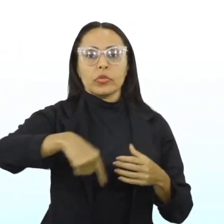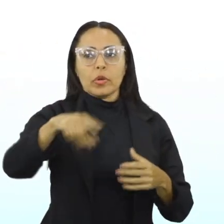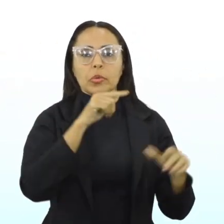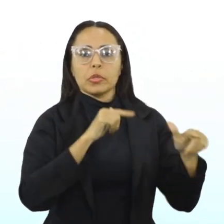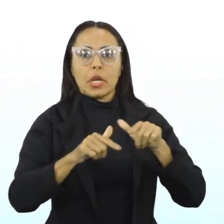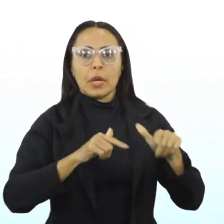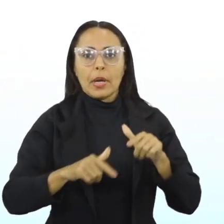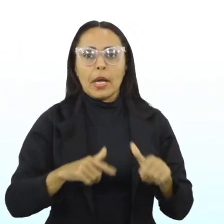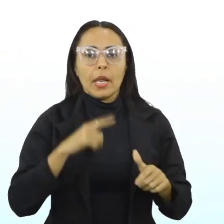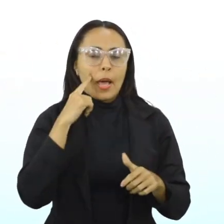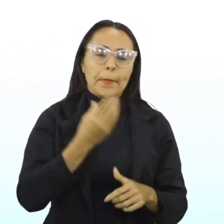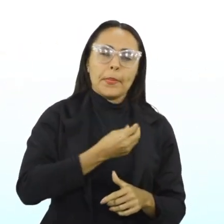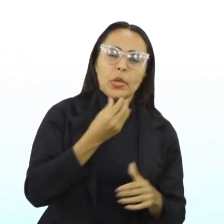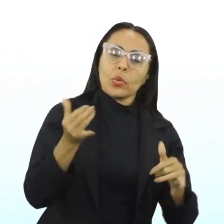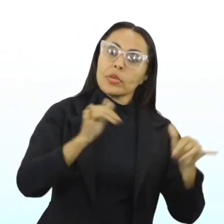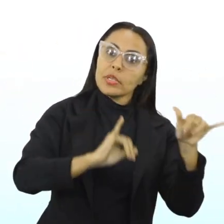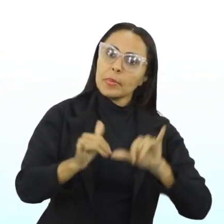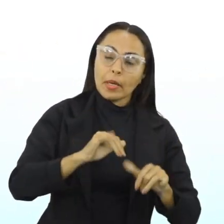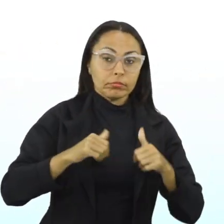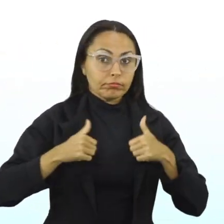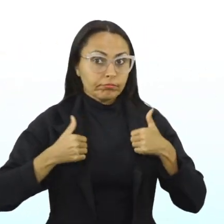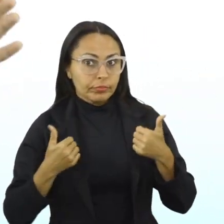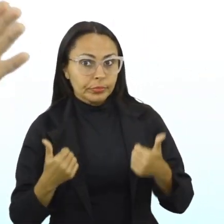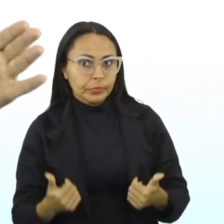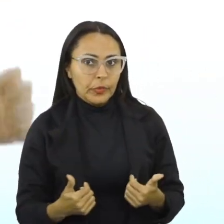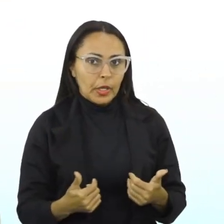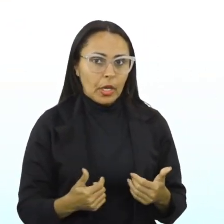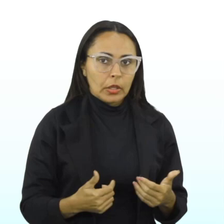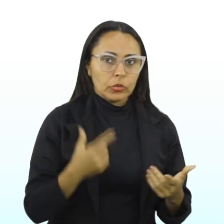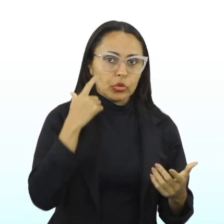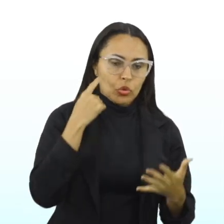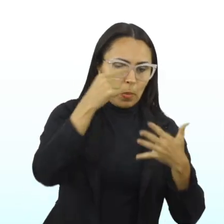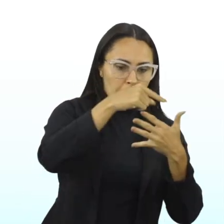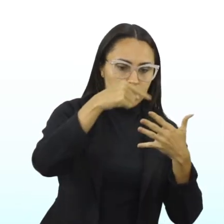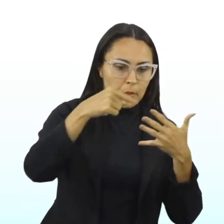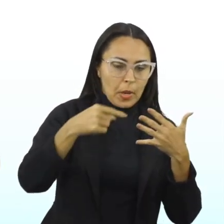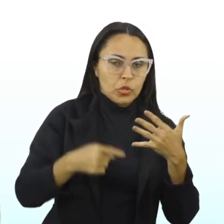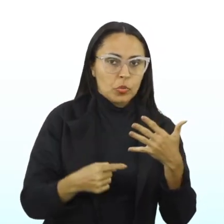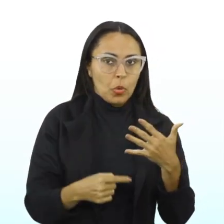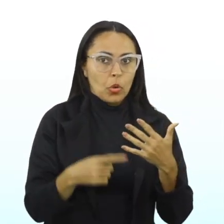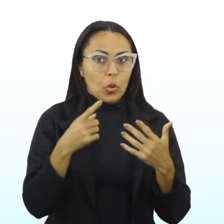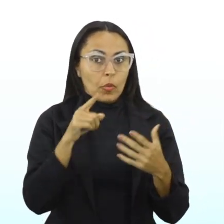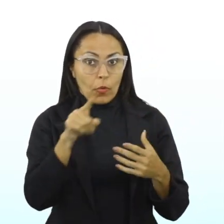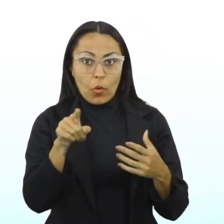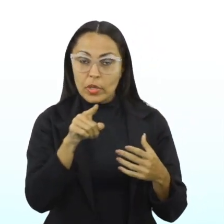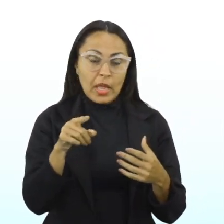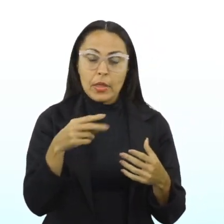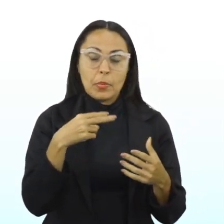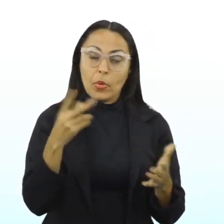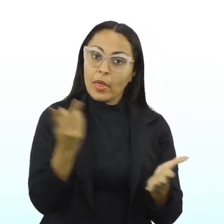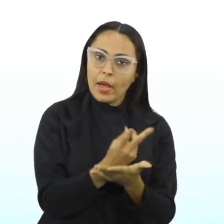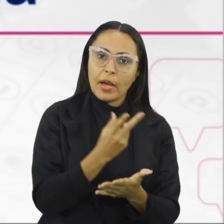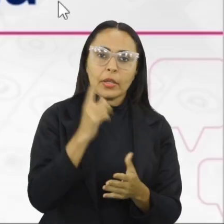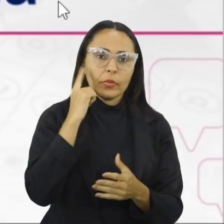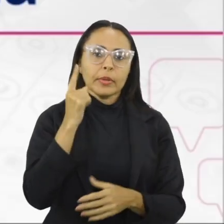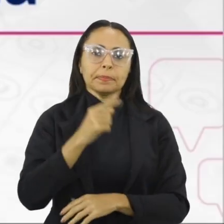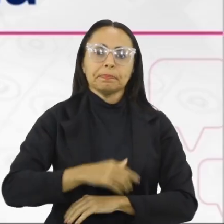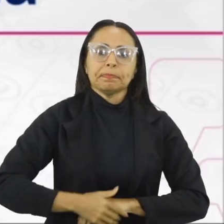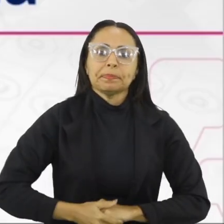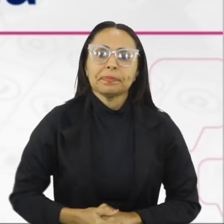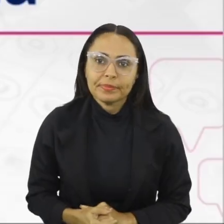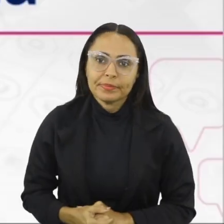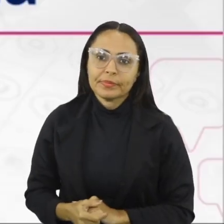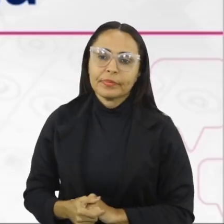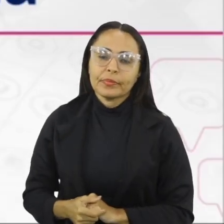trabalhar bioquímica, tá? Os principais pontos, para tu não errar nenhuma questão no Enem. Então, bota no quadro aí, Léo, por favor.